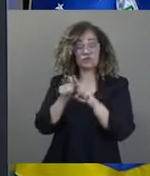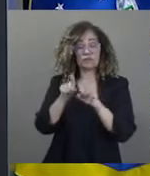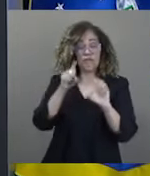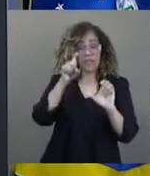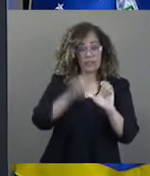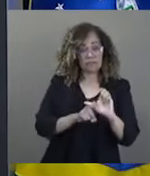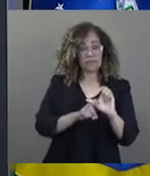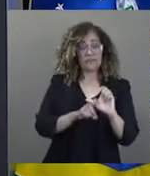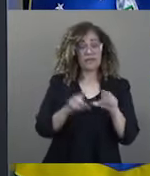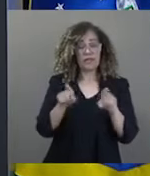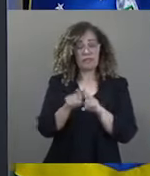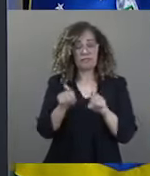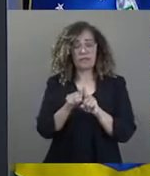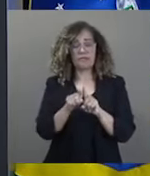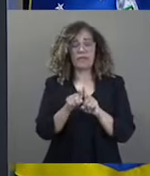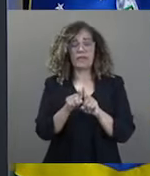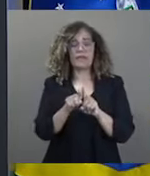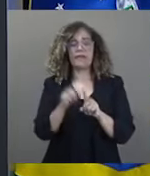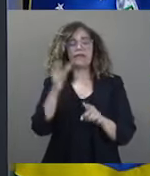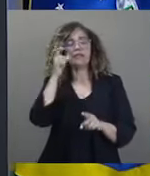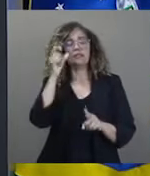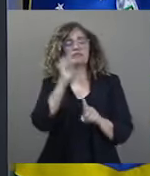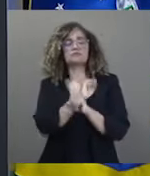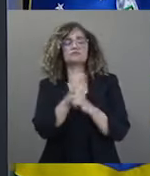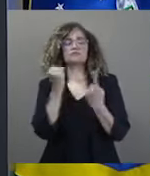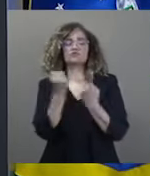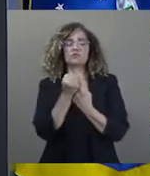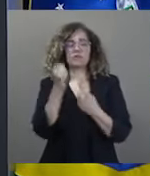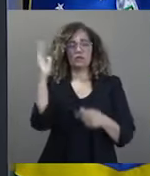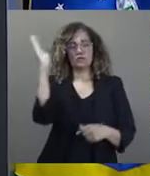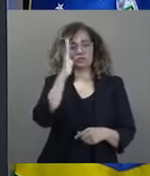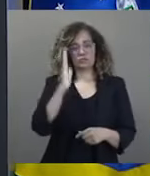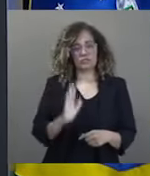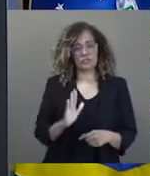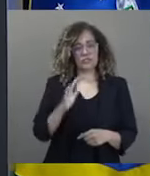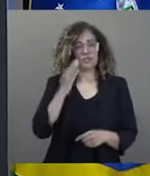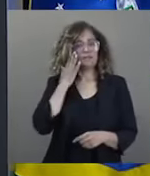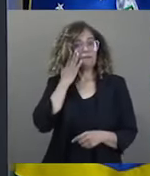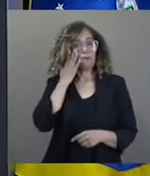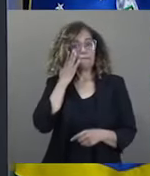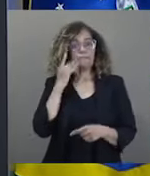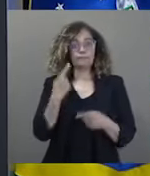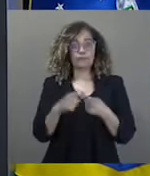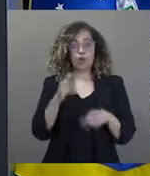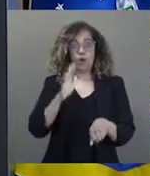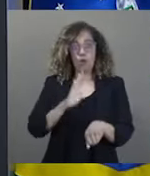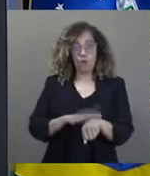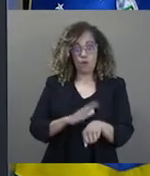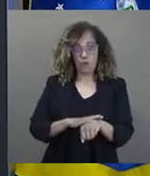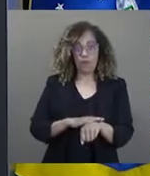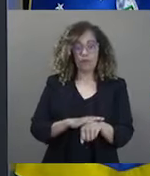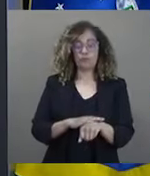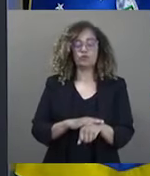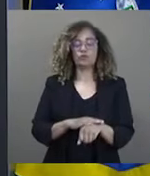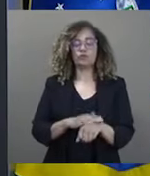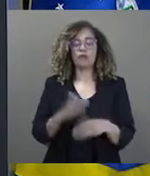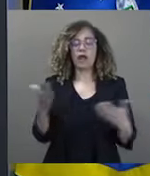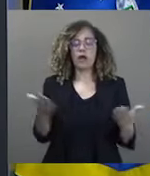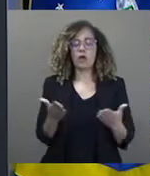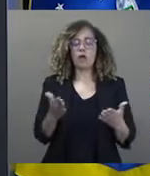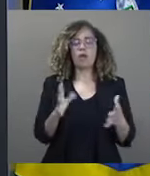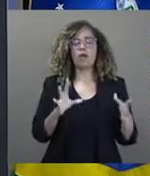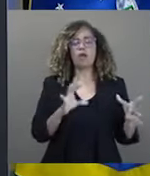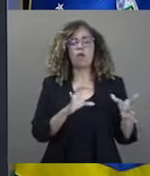interesses da sociedade brasileira o momento exige união e